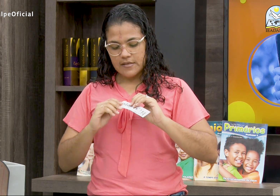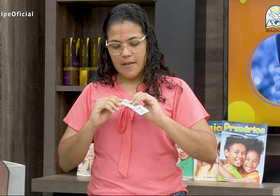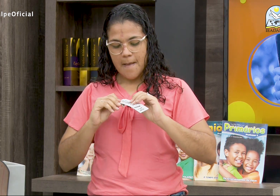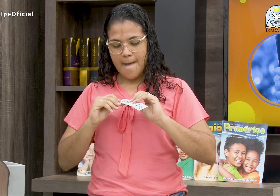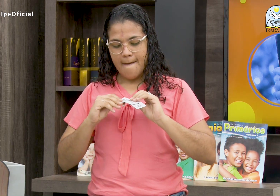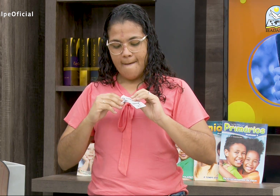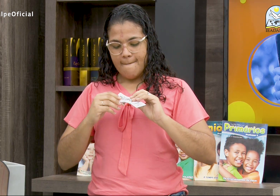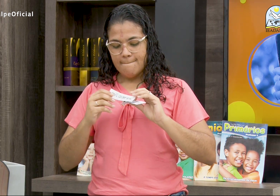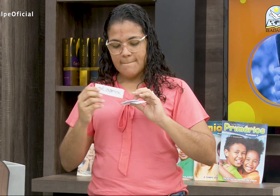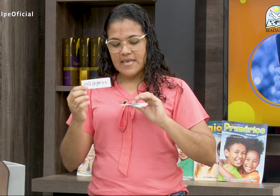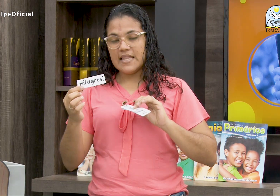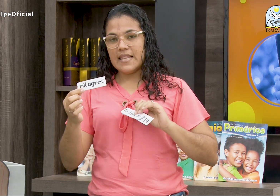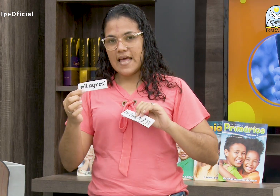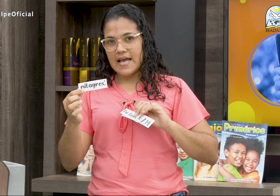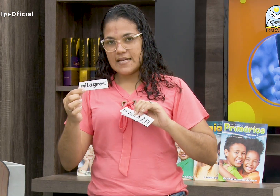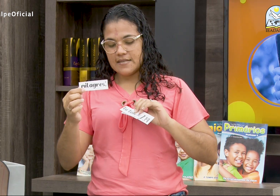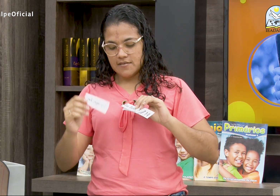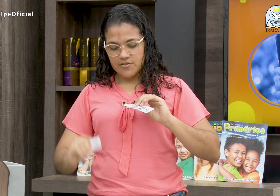faz